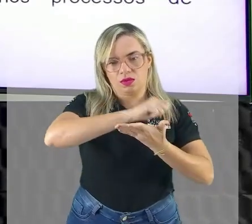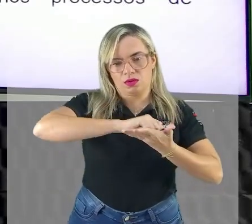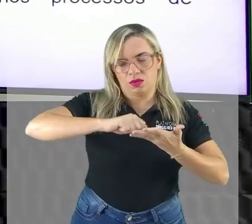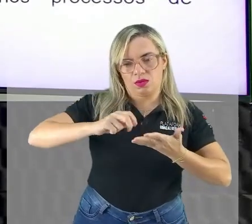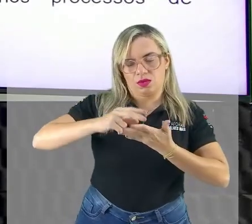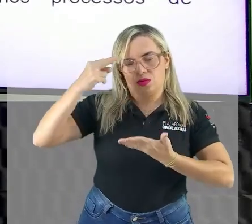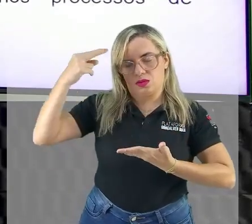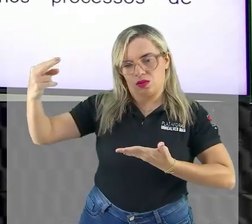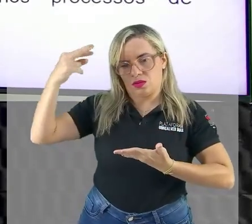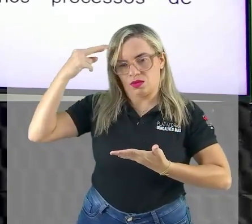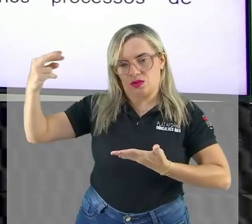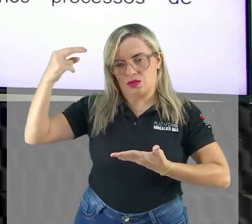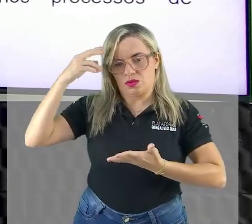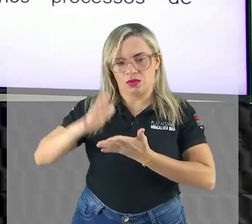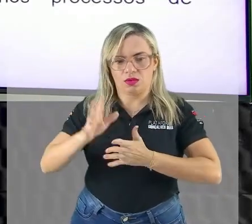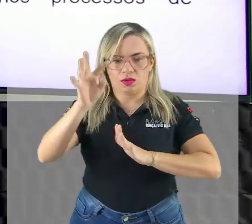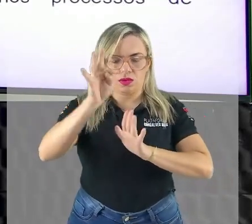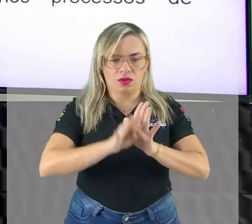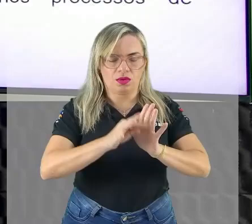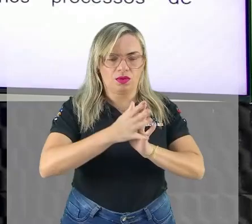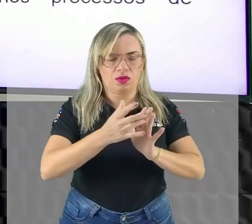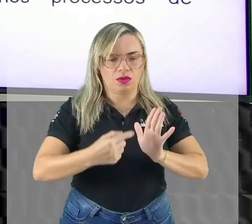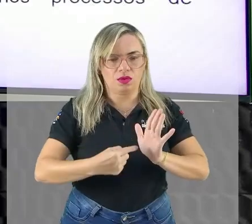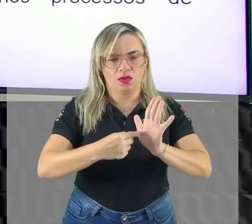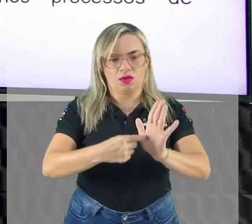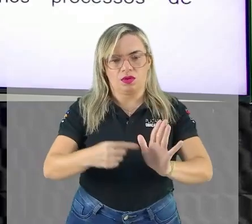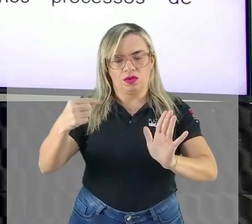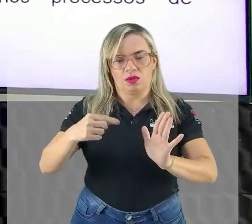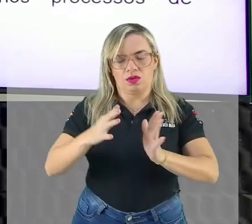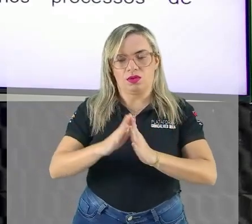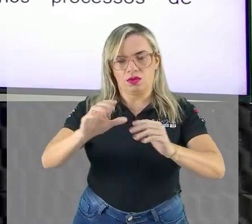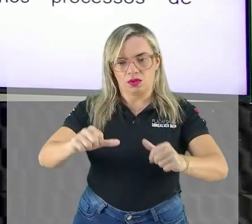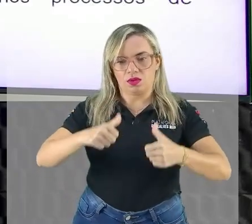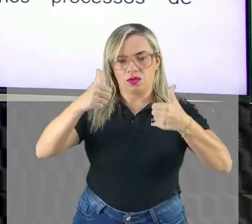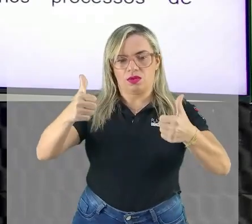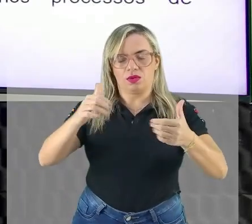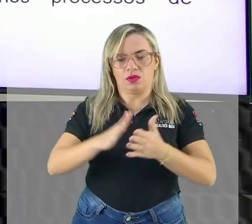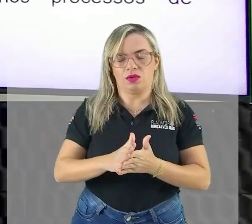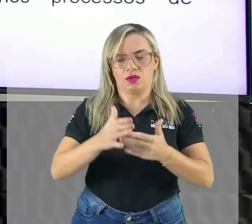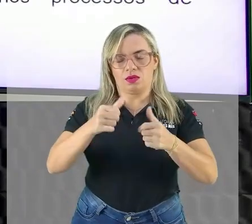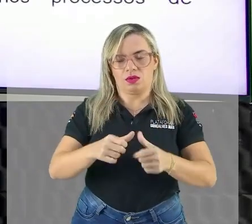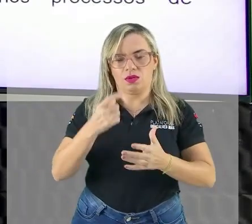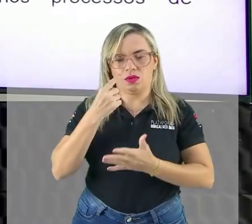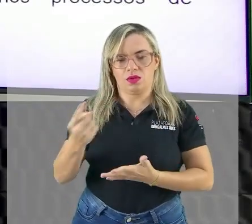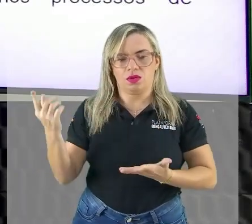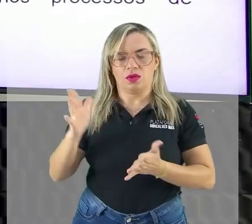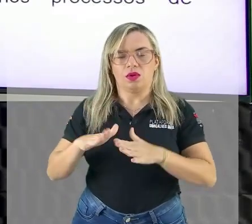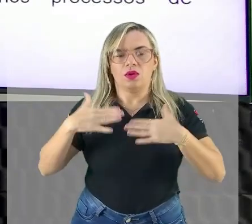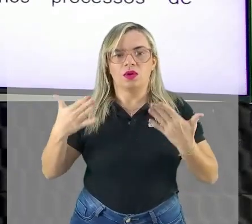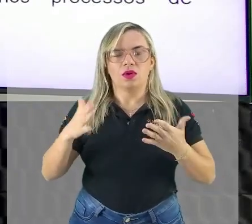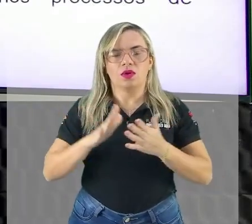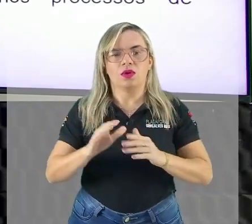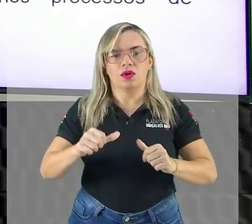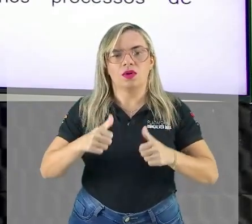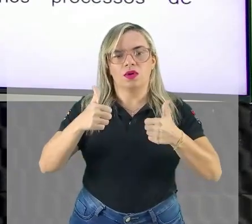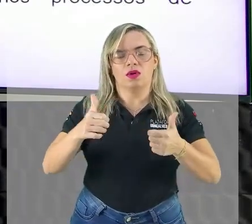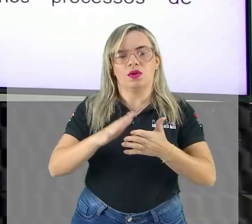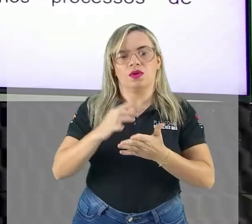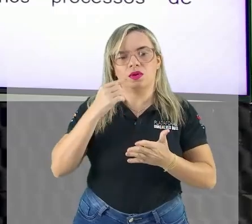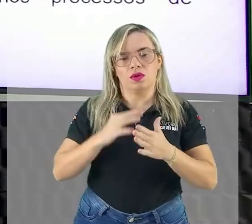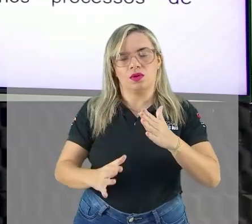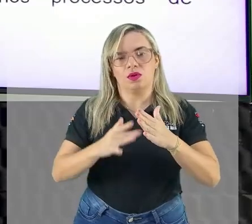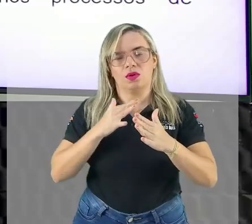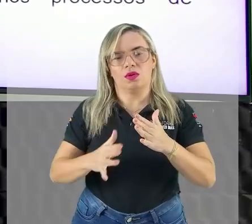escrita de suas histórias, o texto ele apresenta uma visão positiva sobre a presença da. Então, a gente vê essa questão